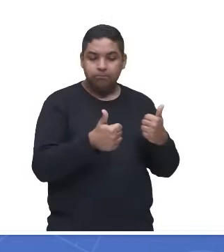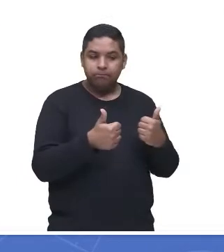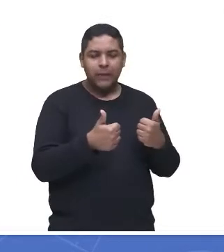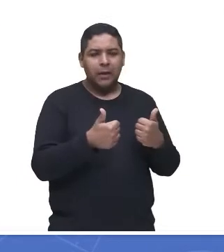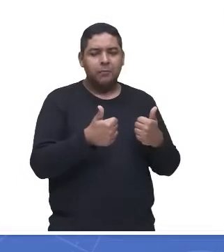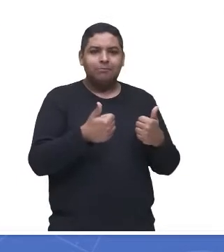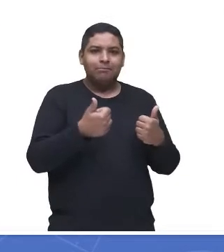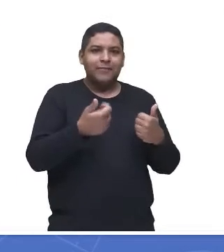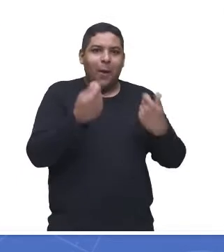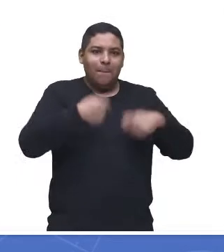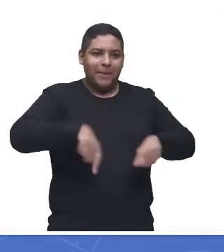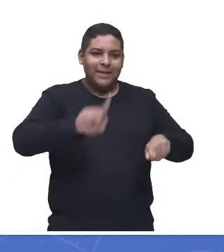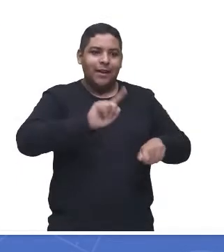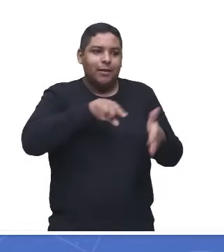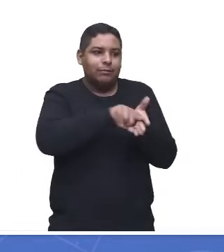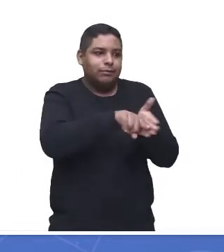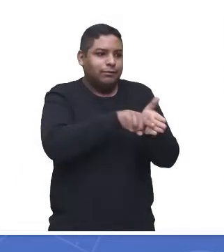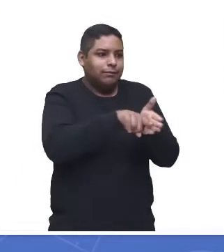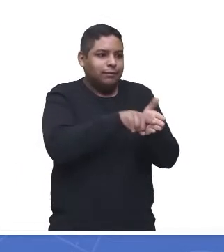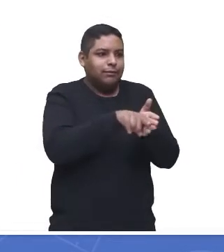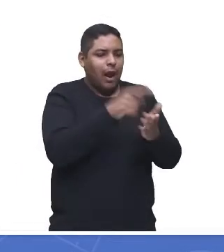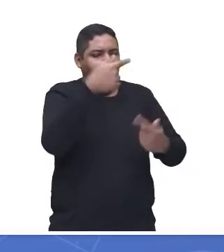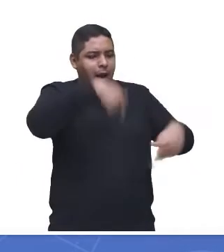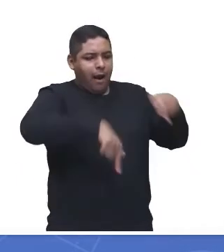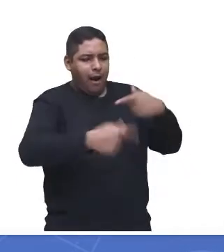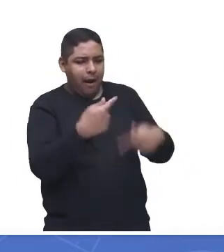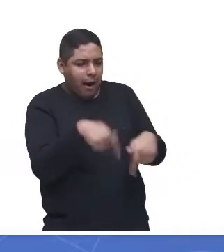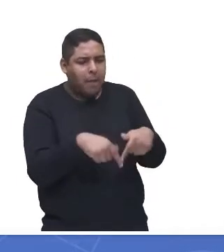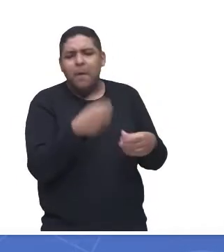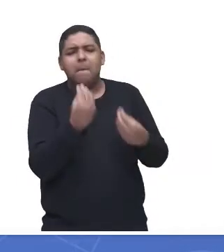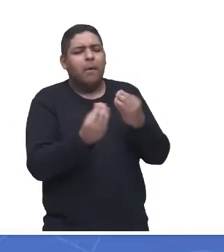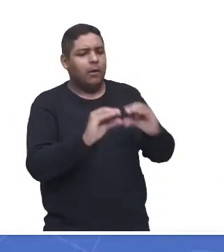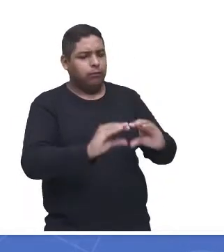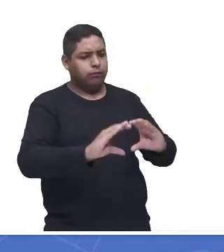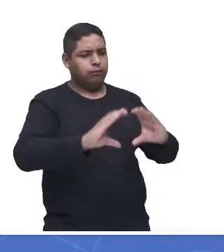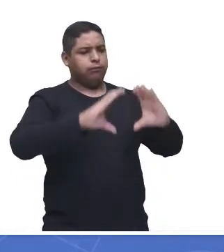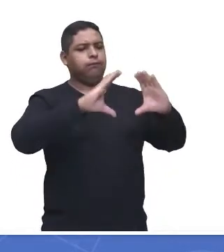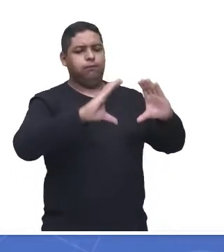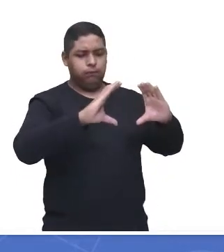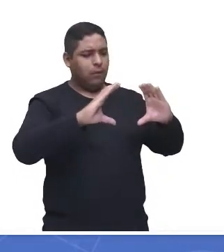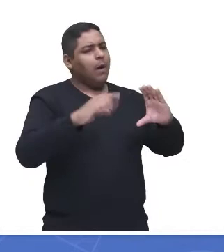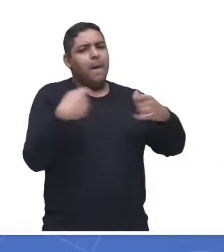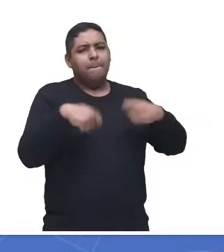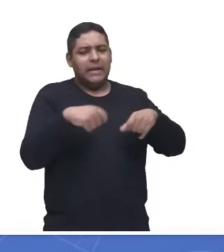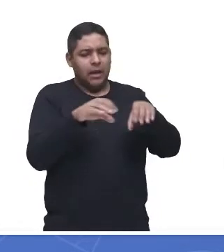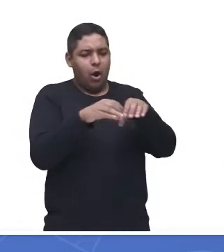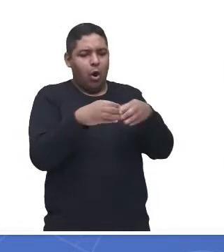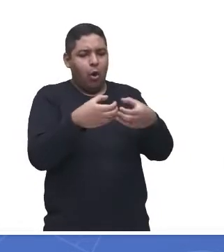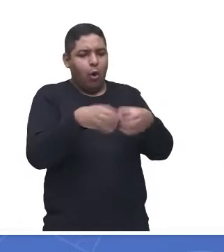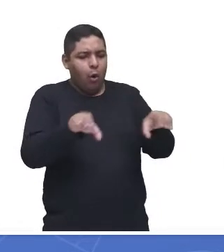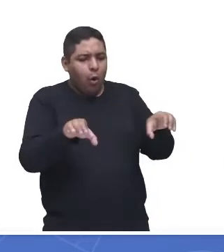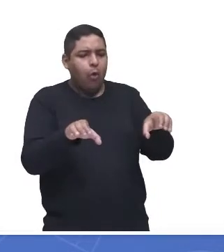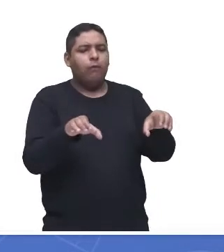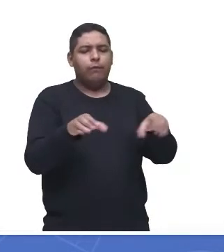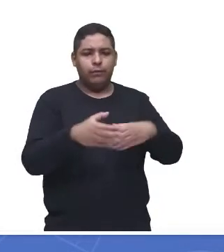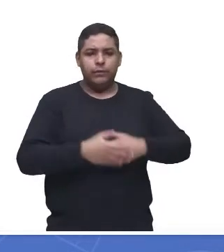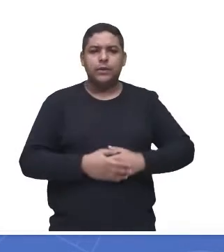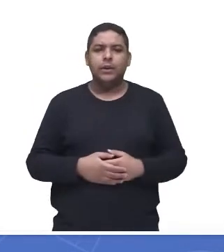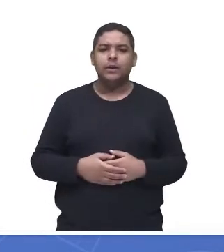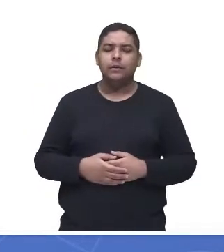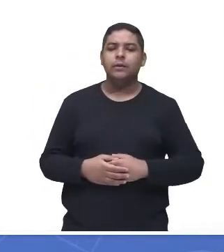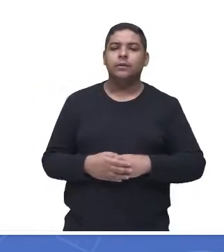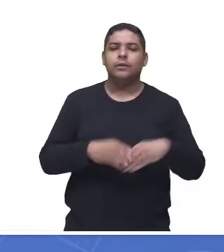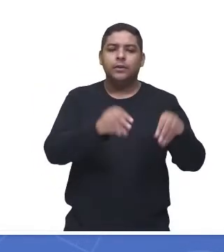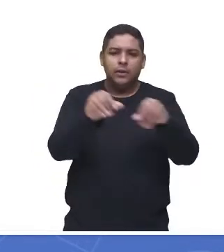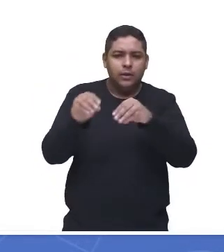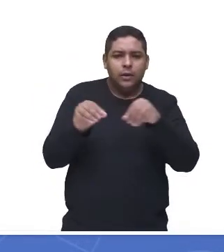né, da química, por que o bolo tufa, por que ele precisa do ovo, do trigo, do leite. Ninguém está